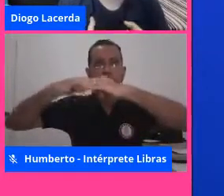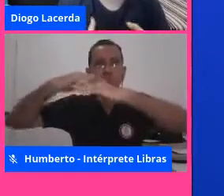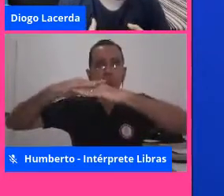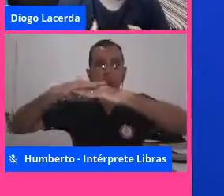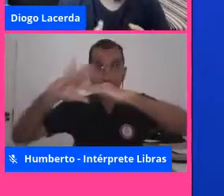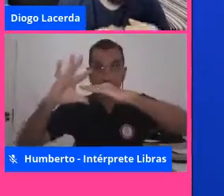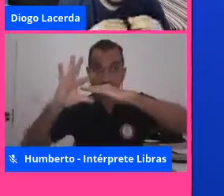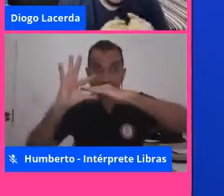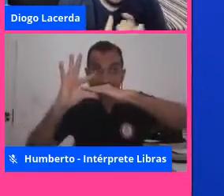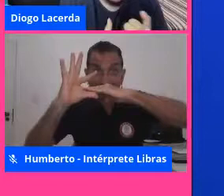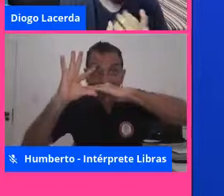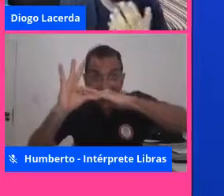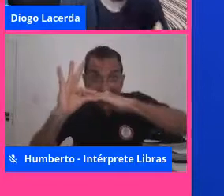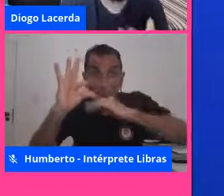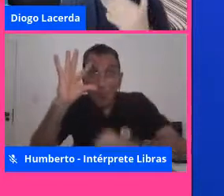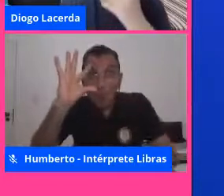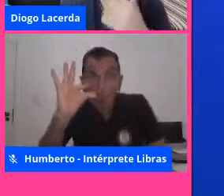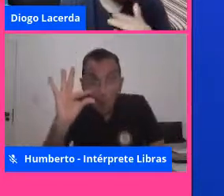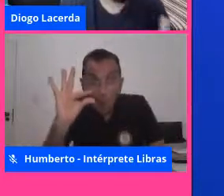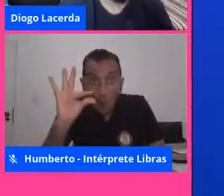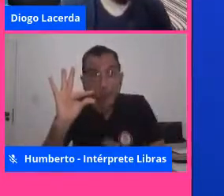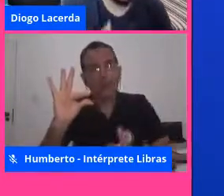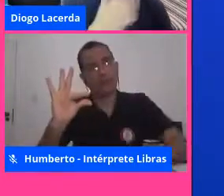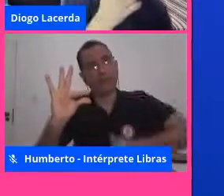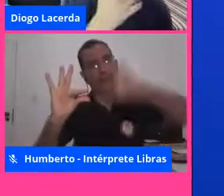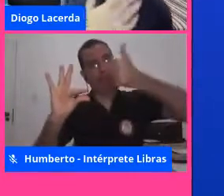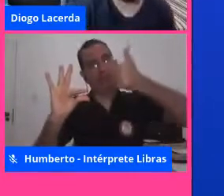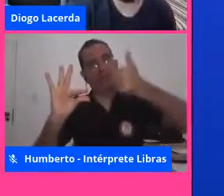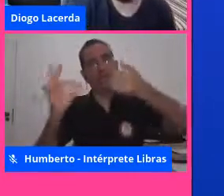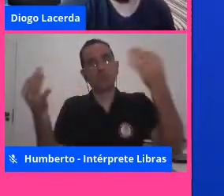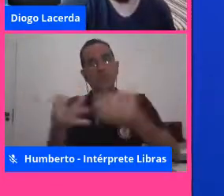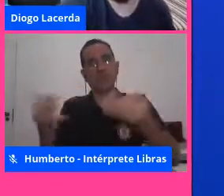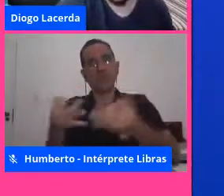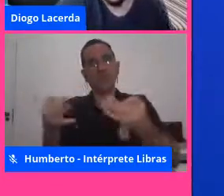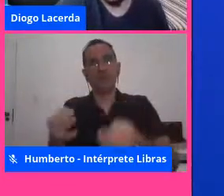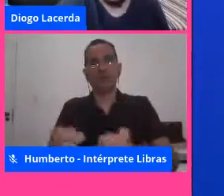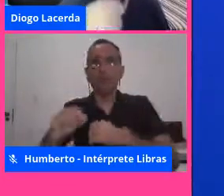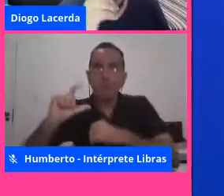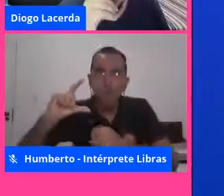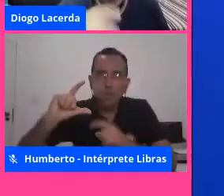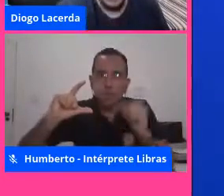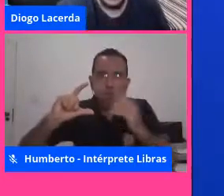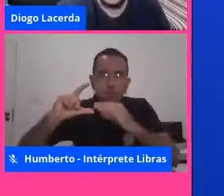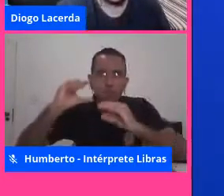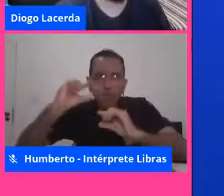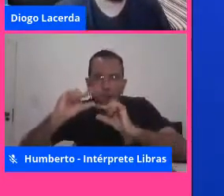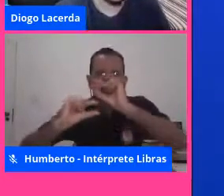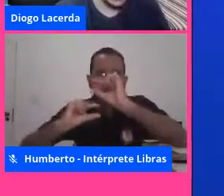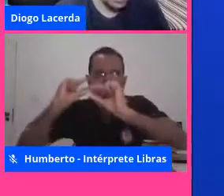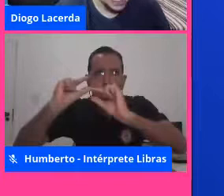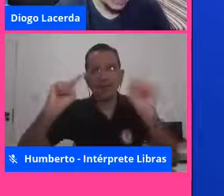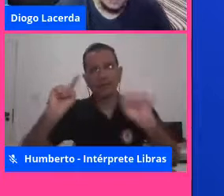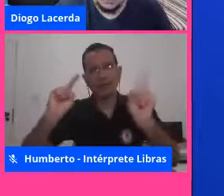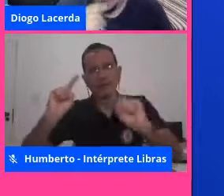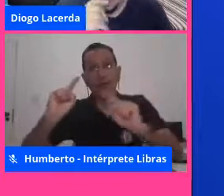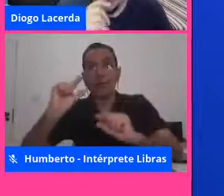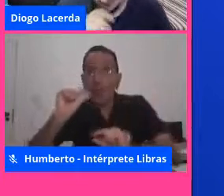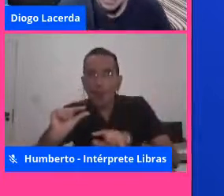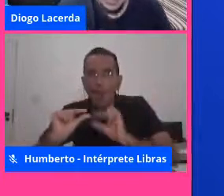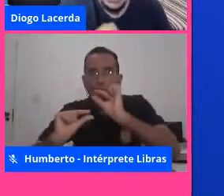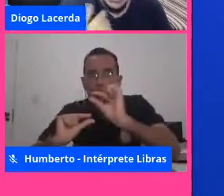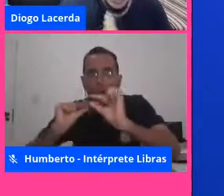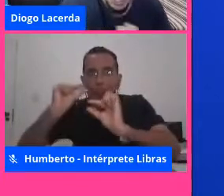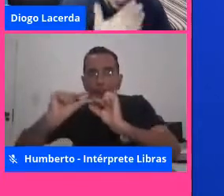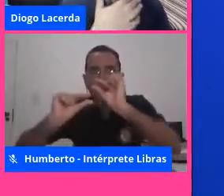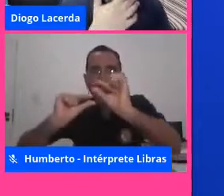fina for a camada, melhor vai ser a tua peça. Então a gente escolhe aqui a configuração da altura de camada.